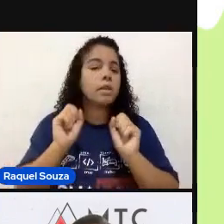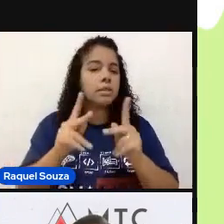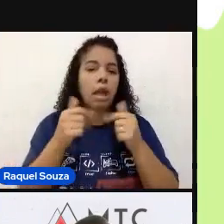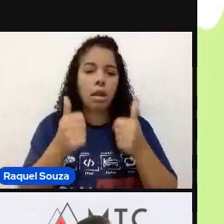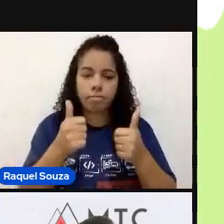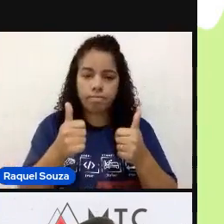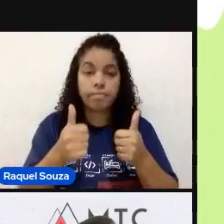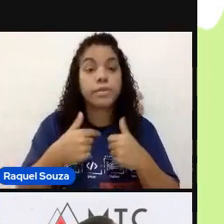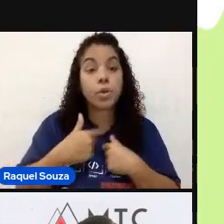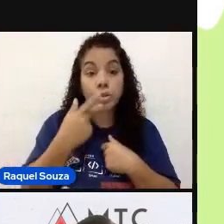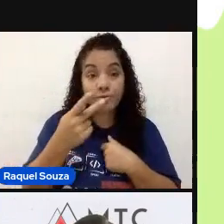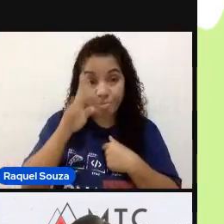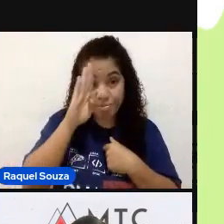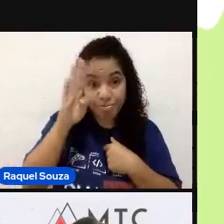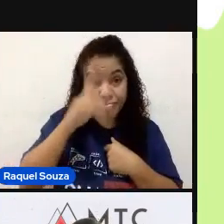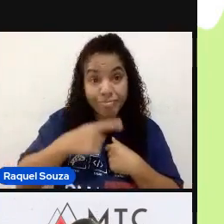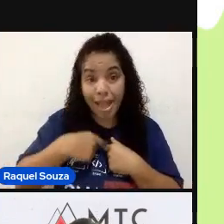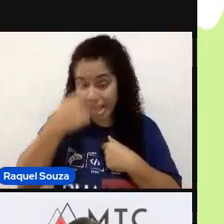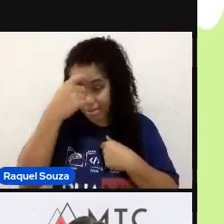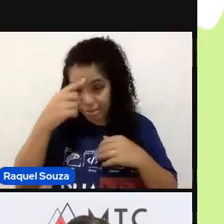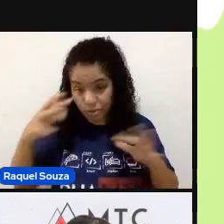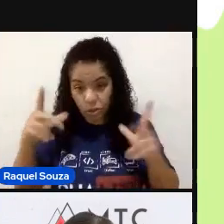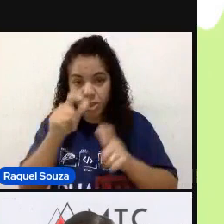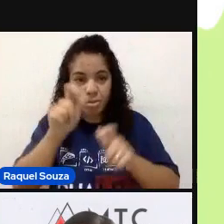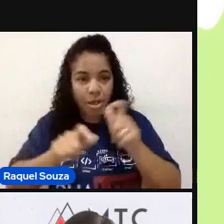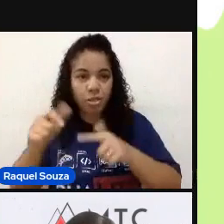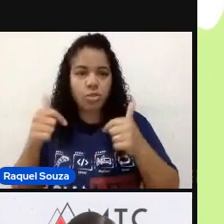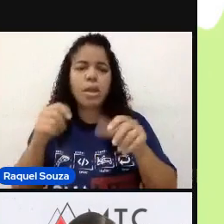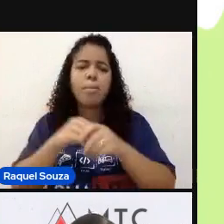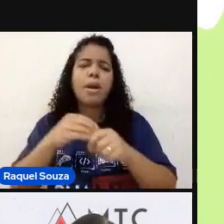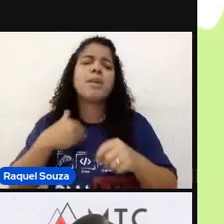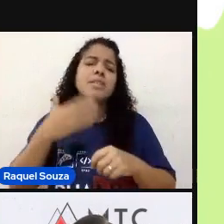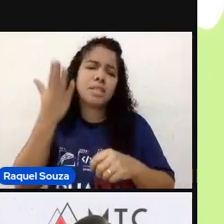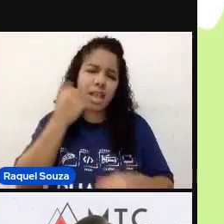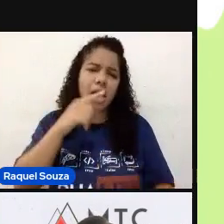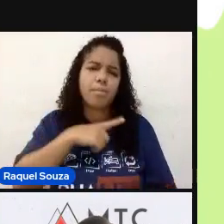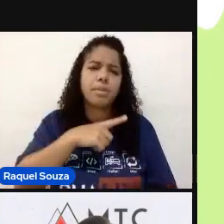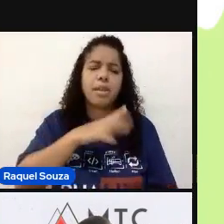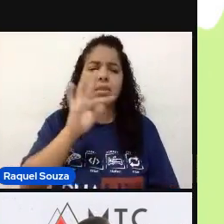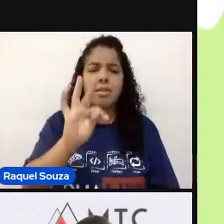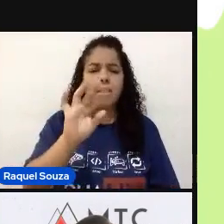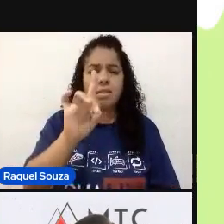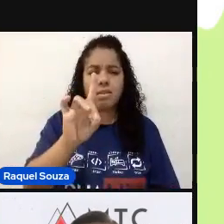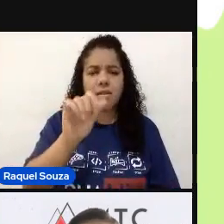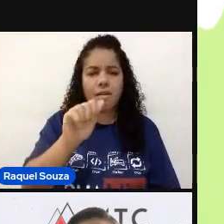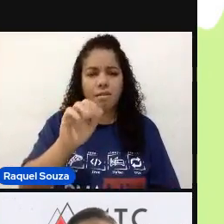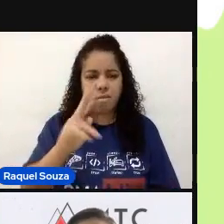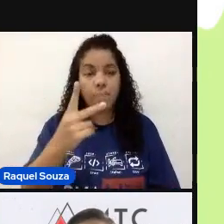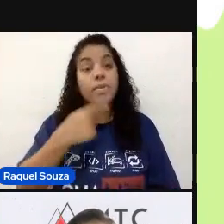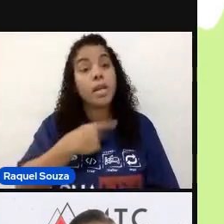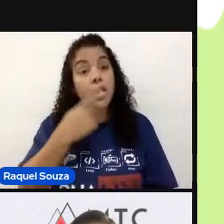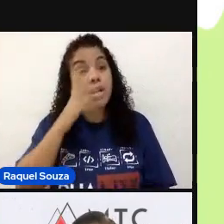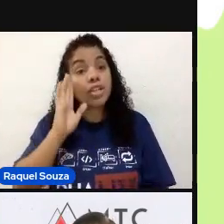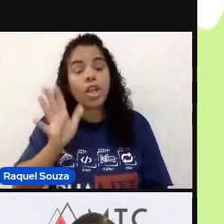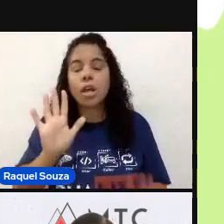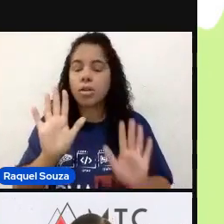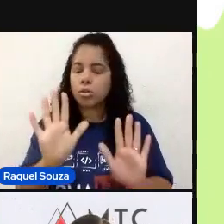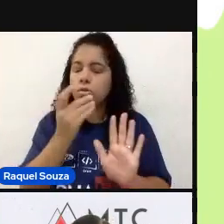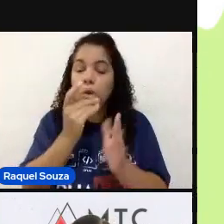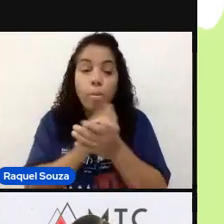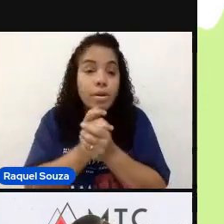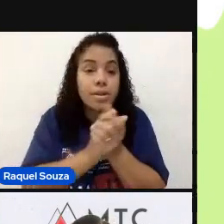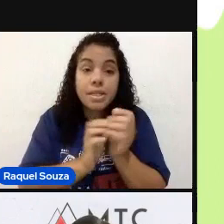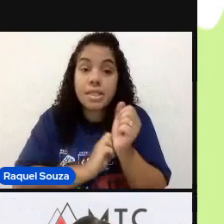Quando eu falo principalmente em mente, todas as pessoas que eu trabalho sabem que eu tenho TDAH, então eu sempre falo, gente, eu já estou com uma crisezinha de ansiedade,